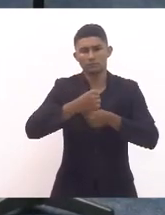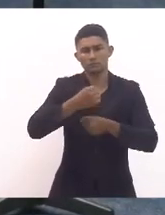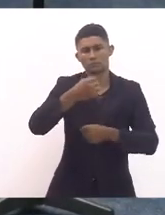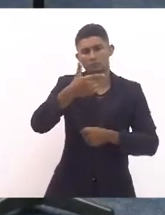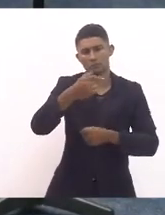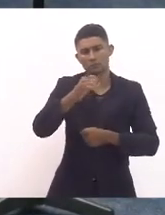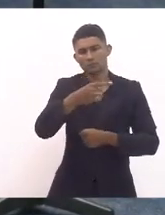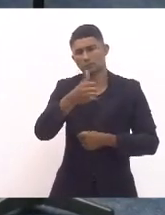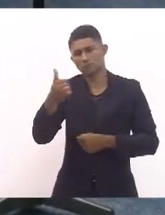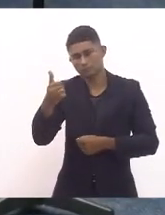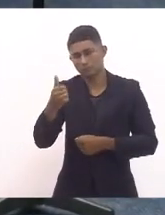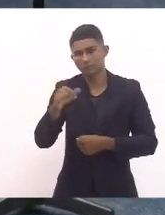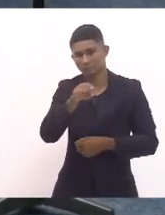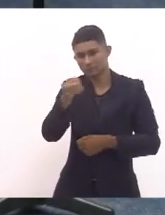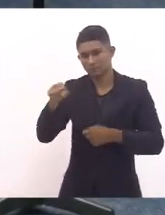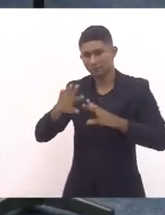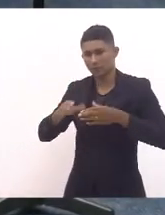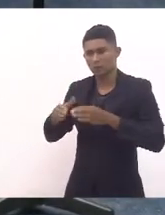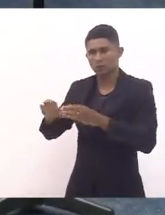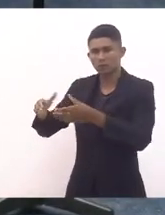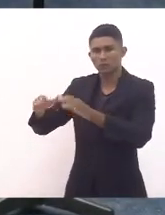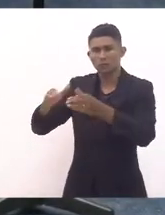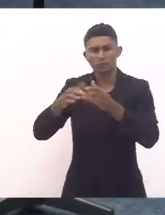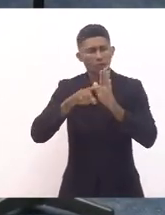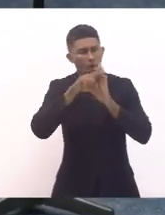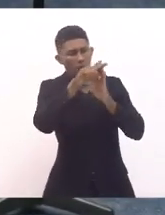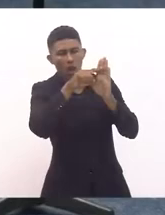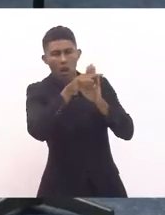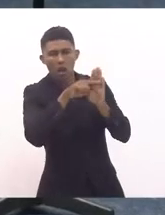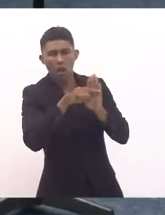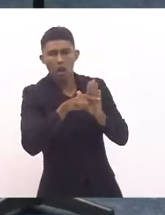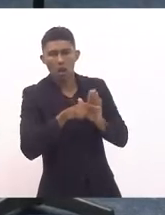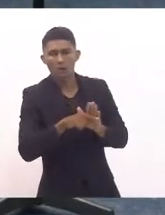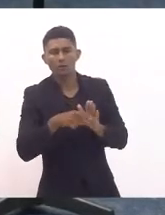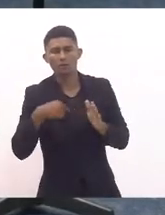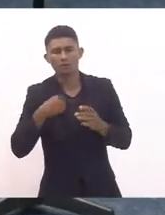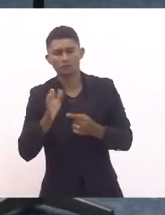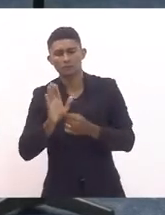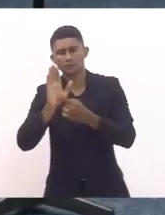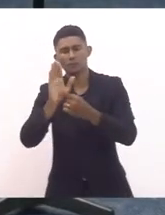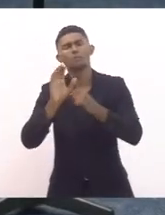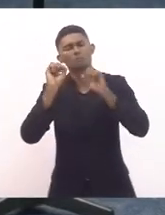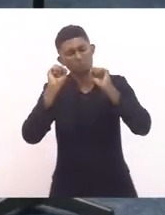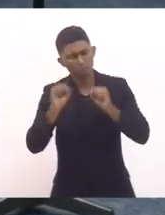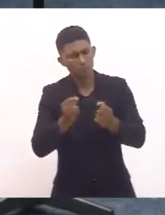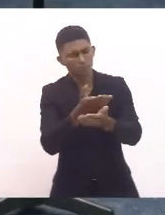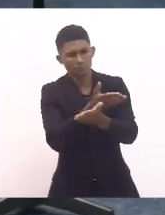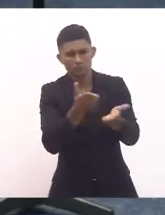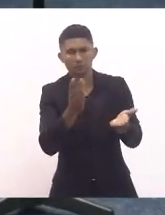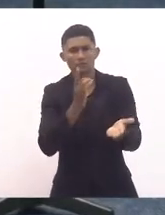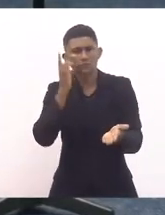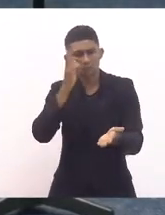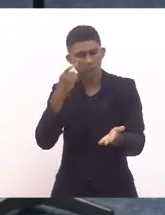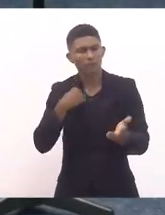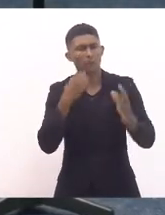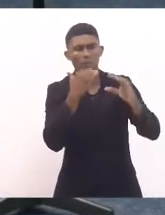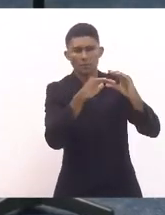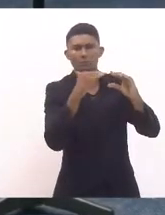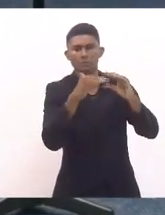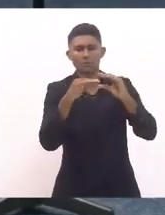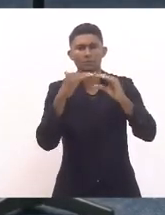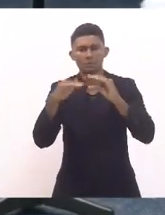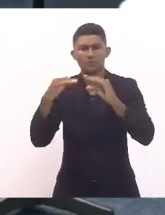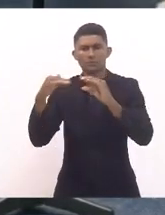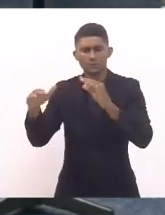4198/2021 e apresentaram uma análise, inclusive, robusta, que eu posso repassar aos demais deputados e deputadas dessa casa,